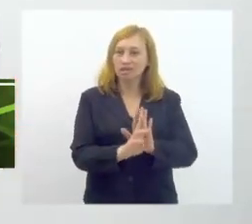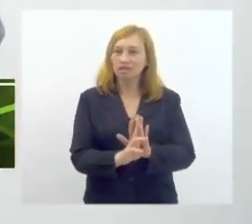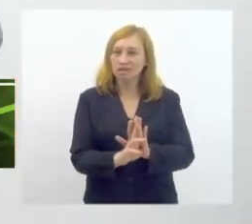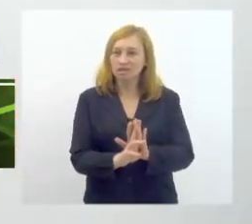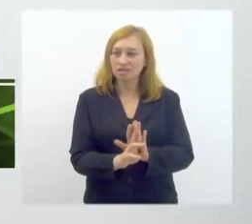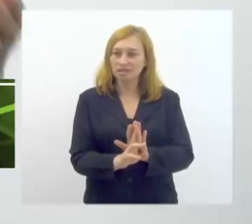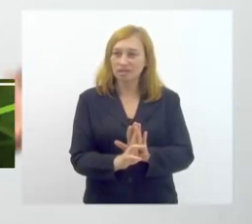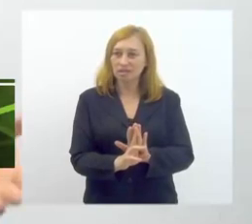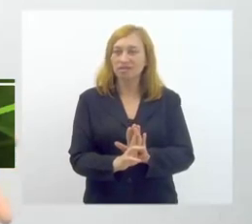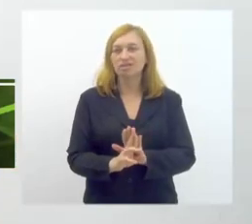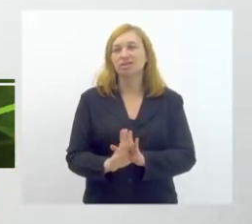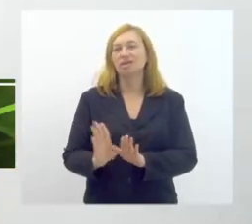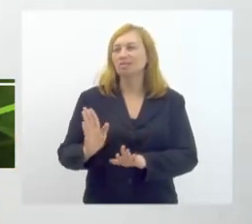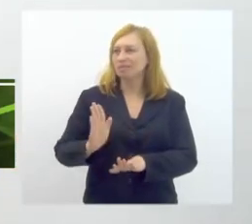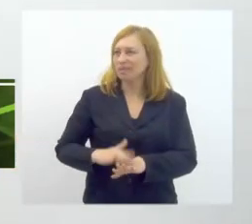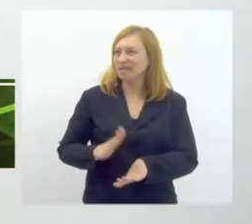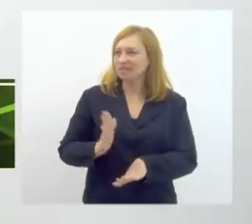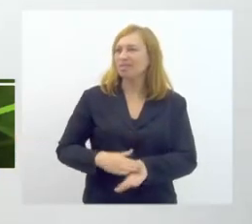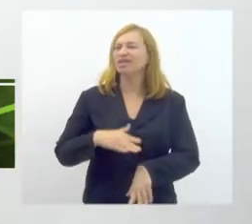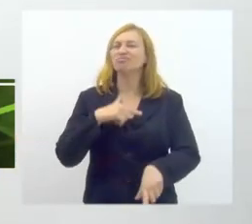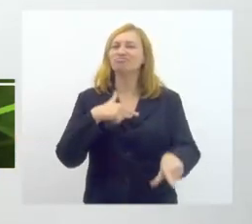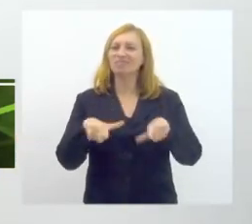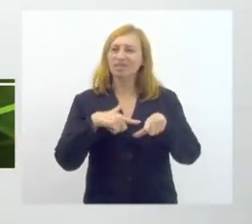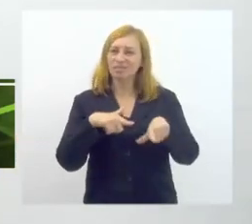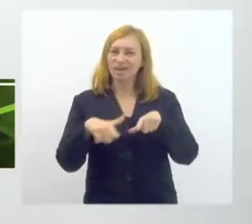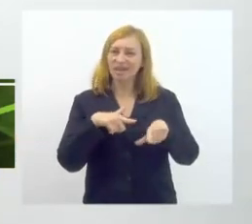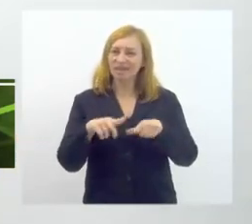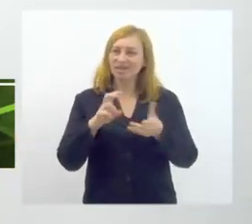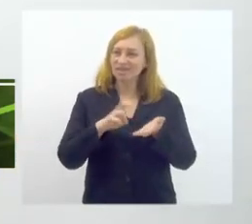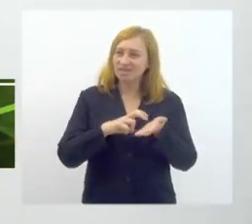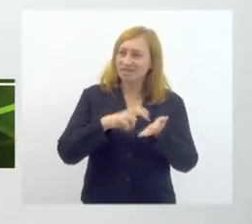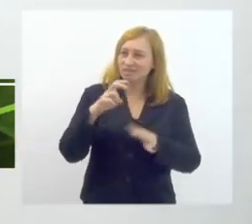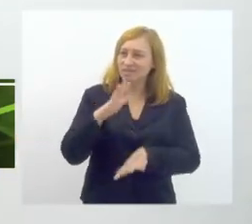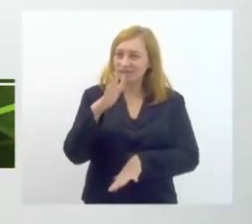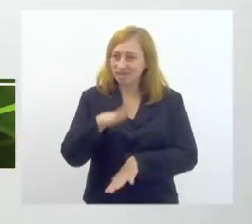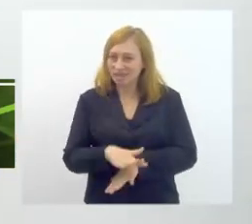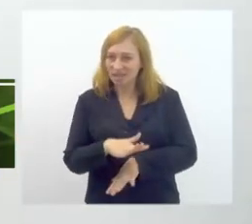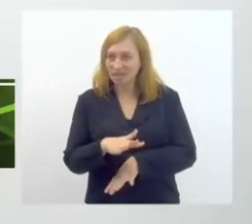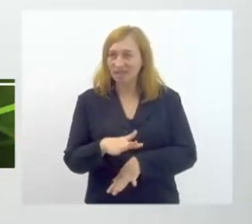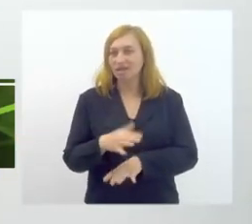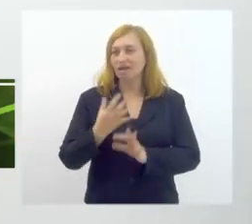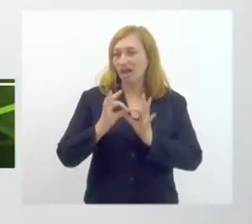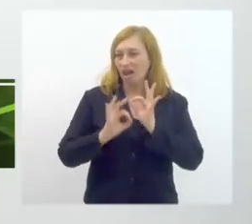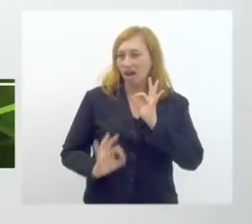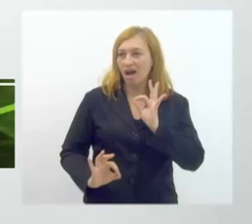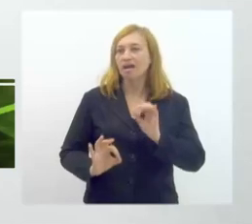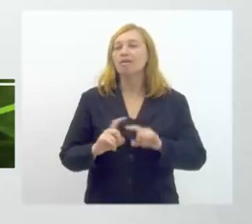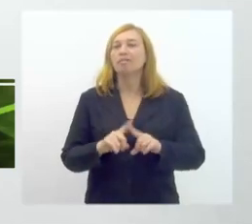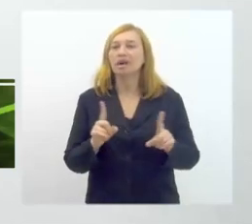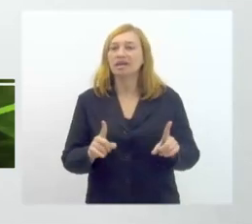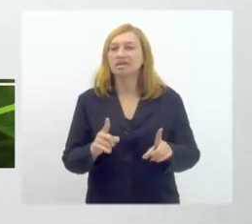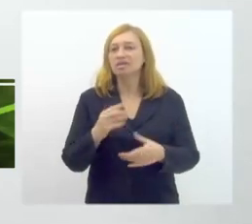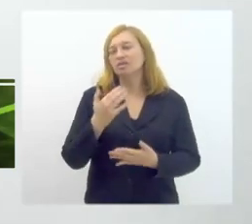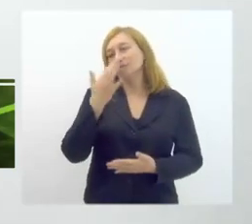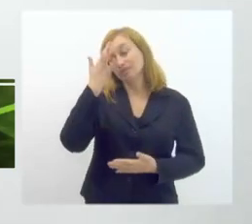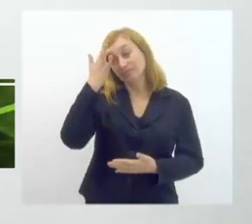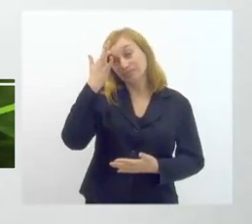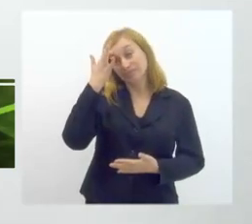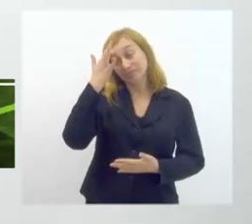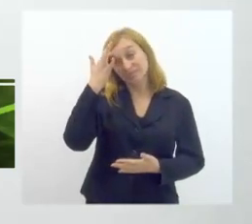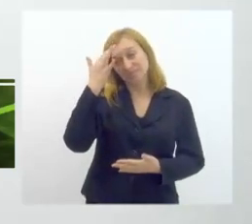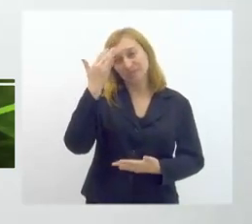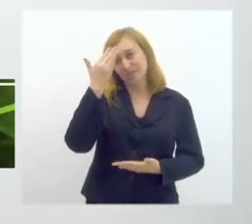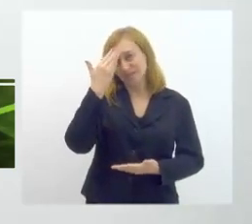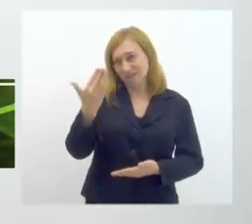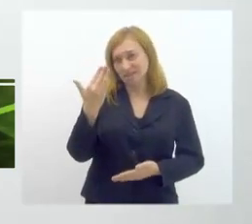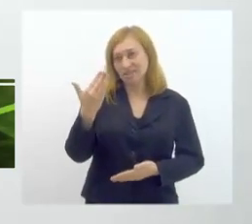né? Ainda vai ter muito o que trabalhar nessa manhã e nessa tarde. Não vou me prolongar muito, mas eu queria aqui agradecer